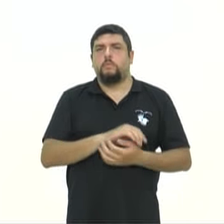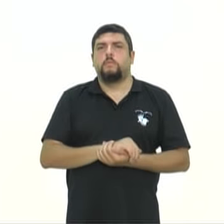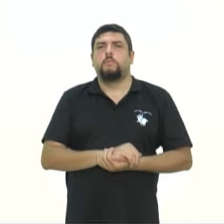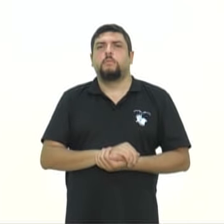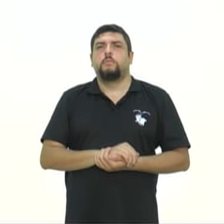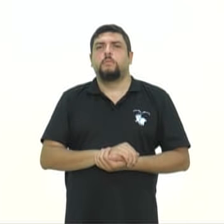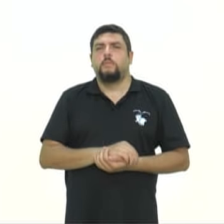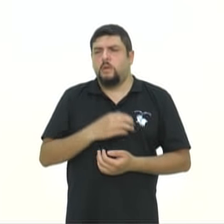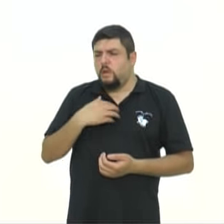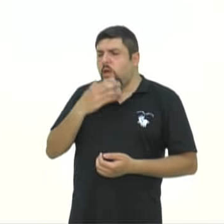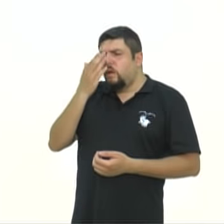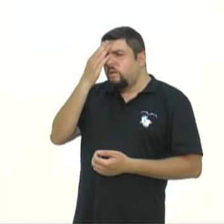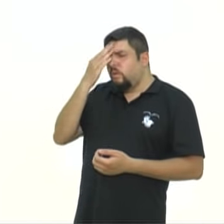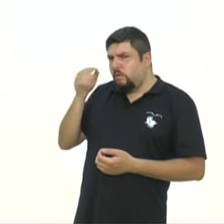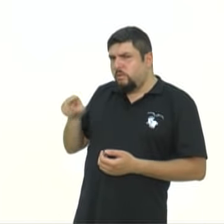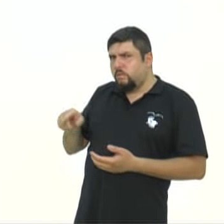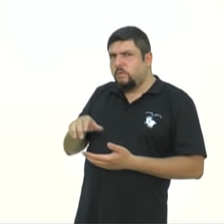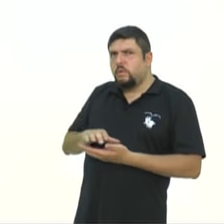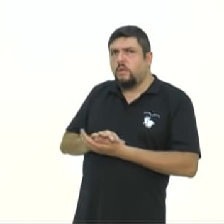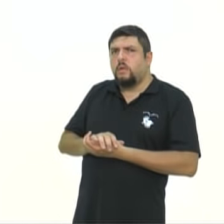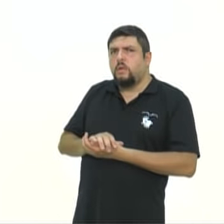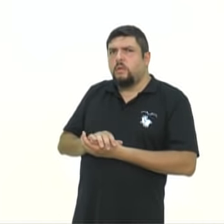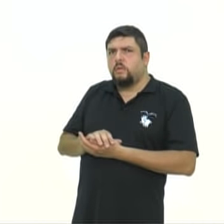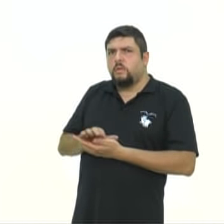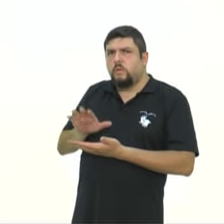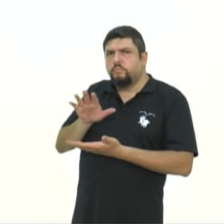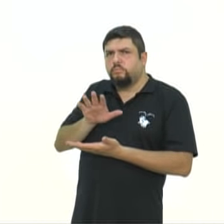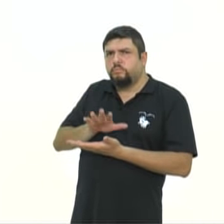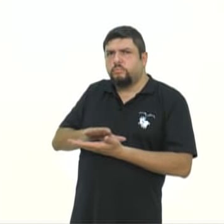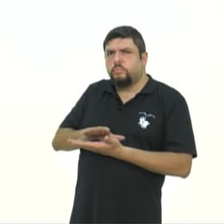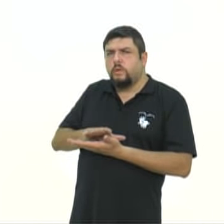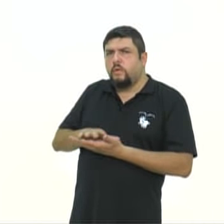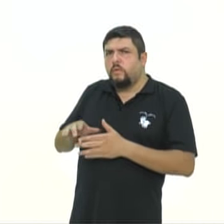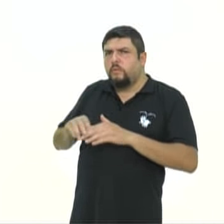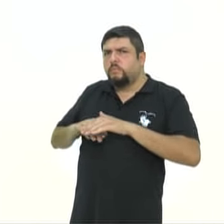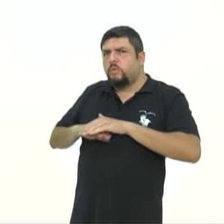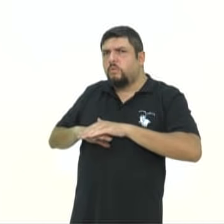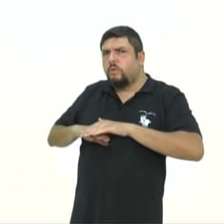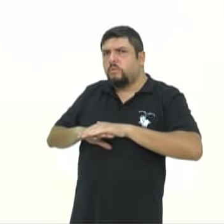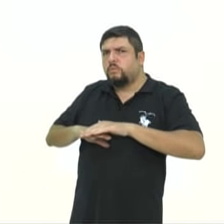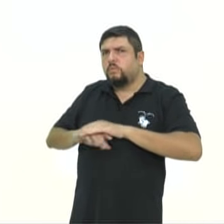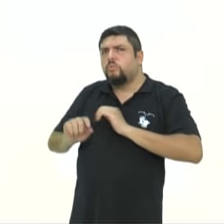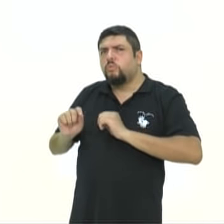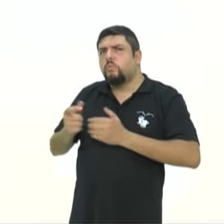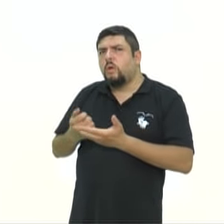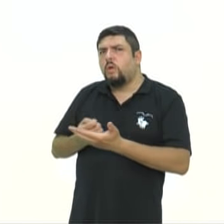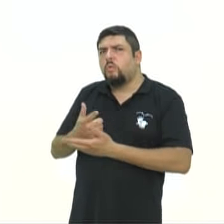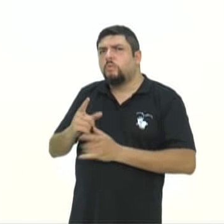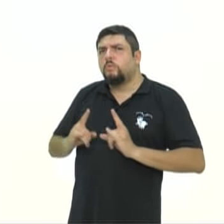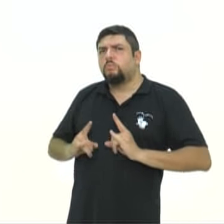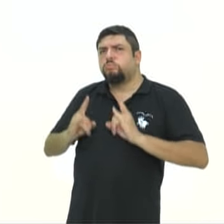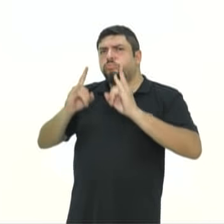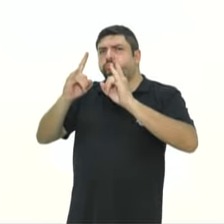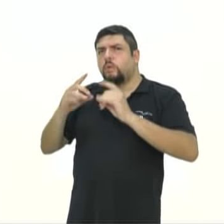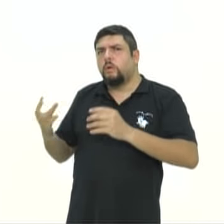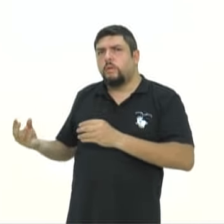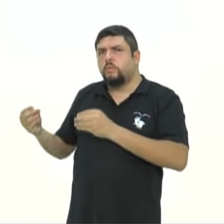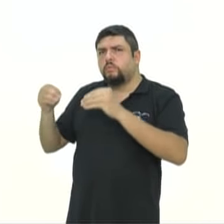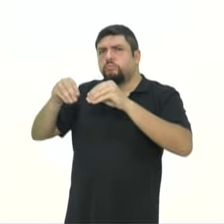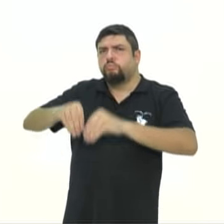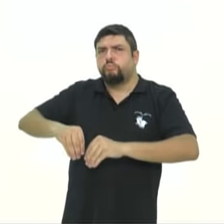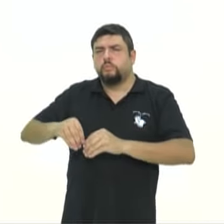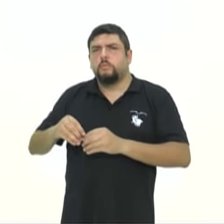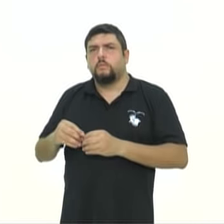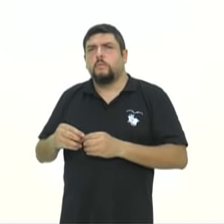está poupando para comprar um condomínio inteiro de brinquedo para suas bonecas. Olha o meu cofrinho,